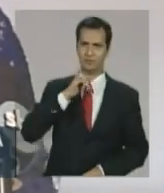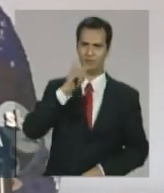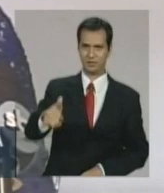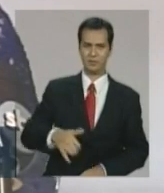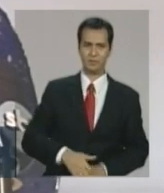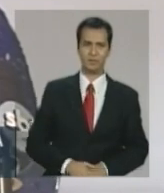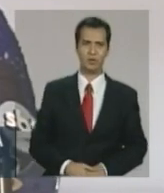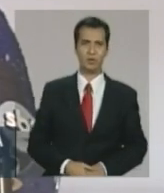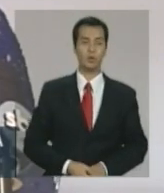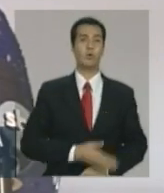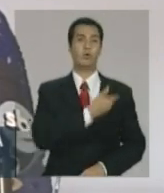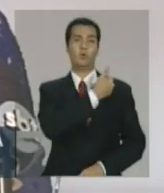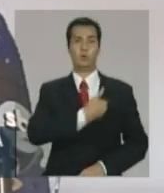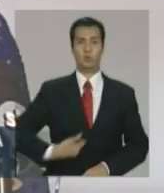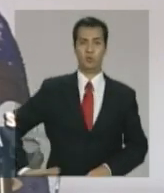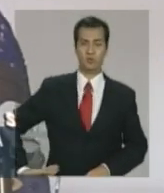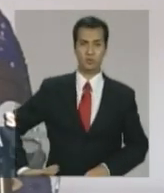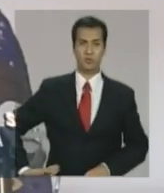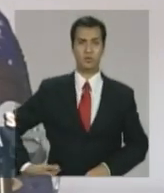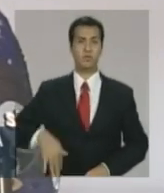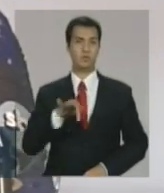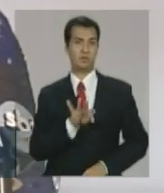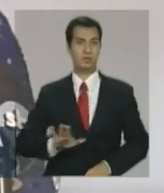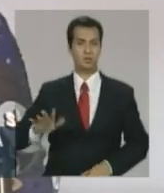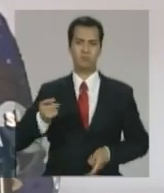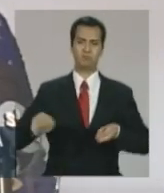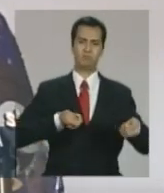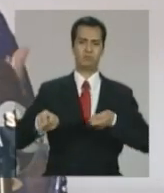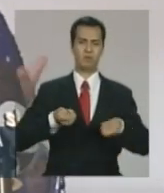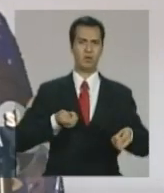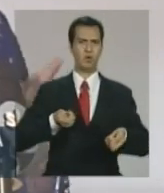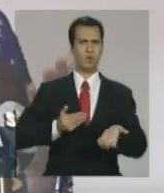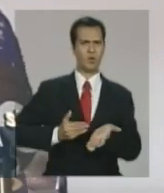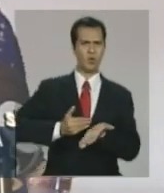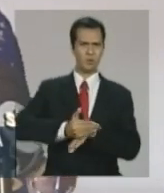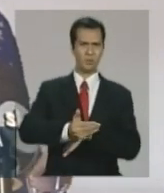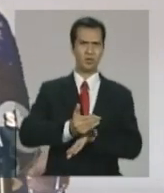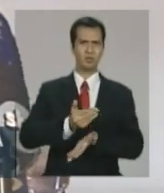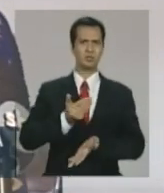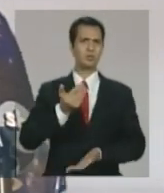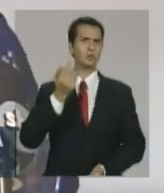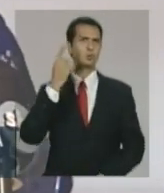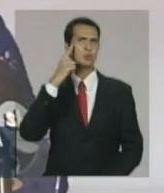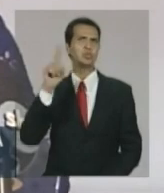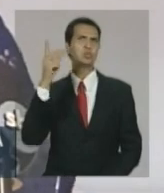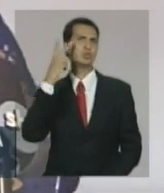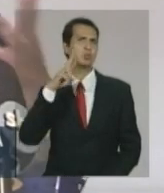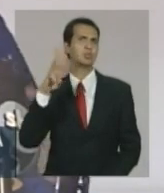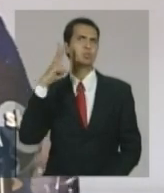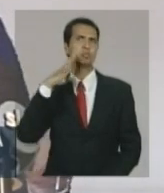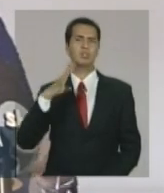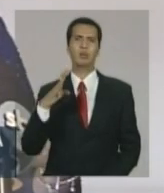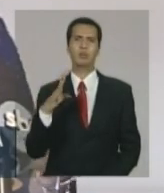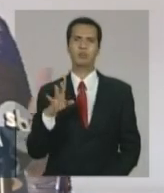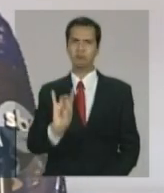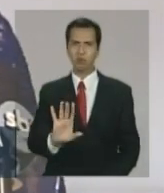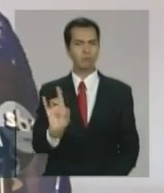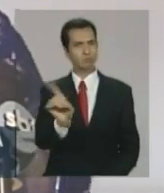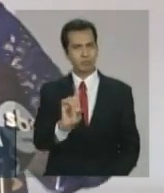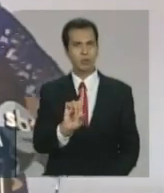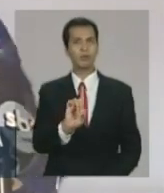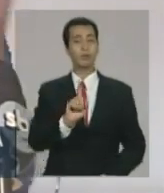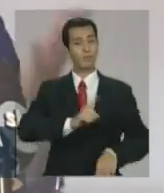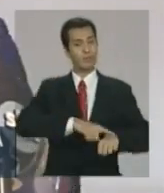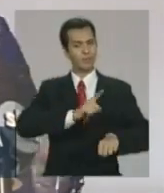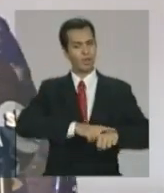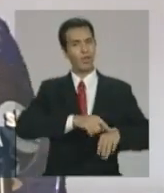não pode ser feito no segundo ou no terceiro dia. Ele é feito ao longo do tempo, como qualquer coisa que vocês fazem,